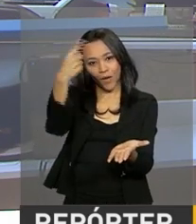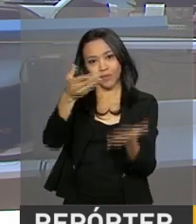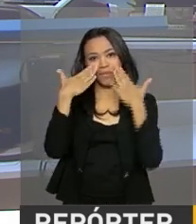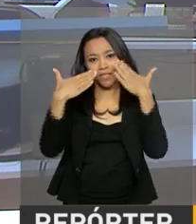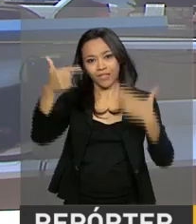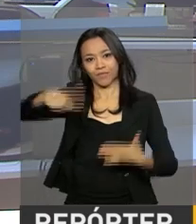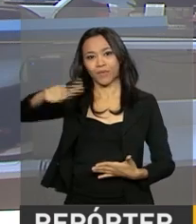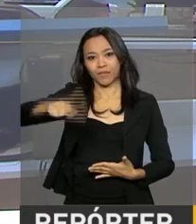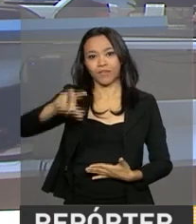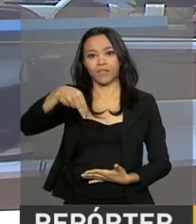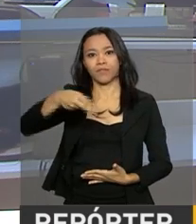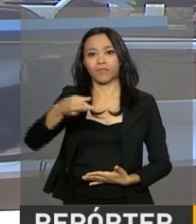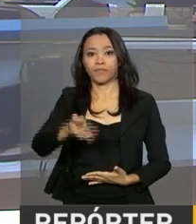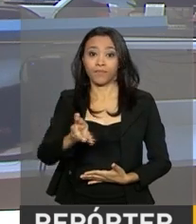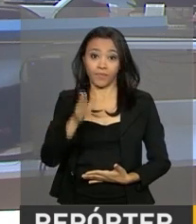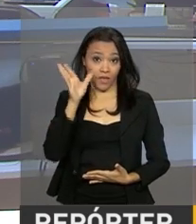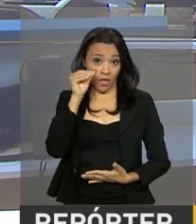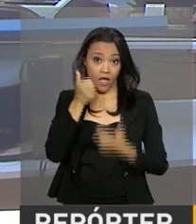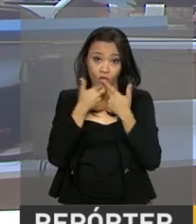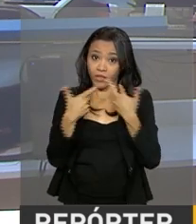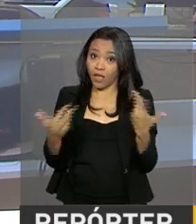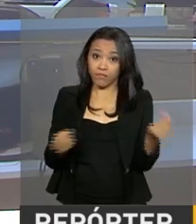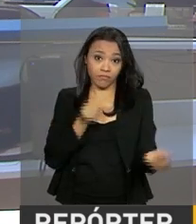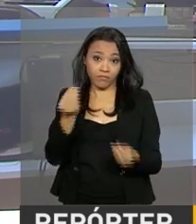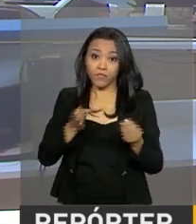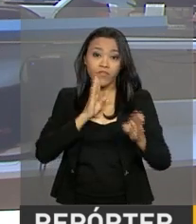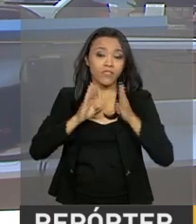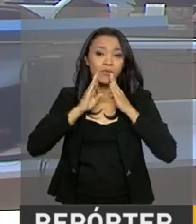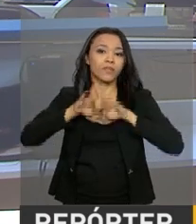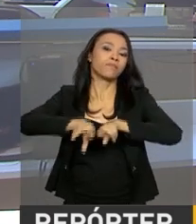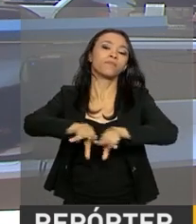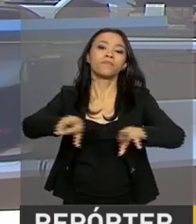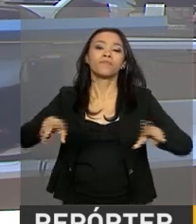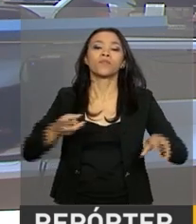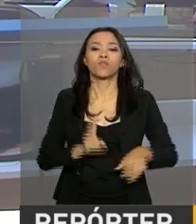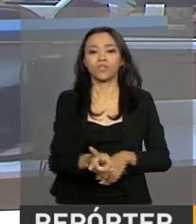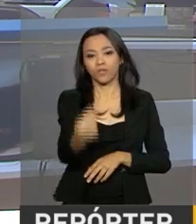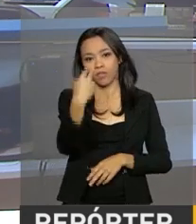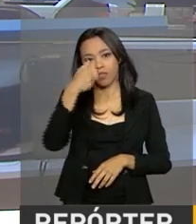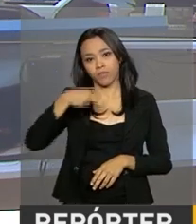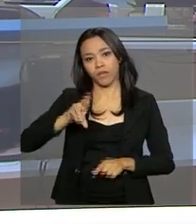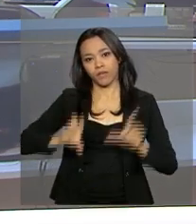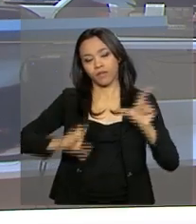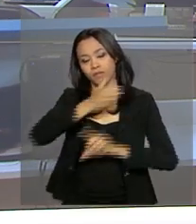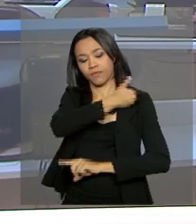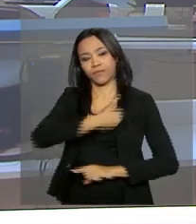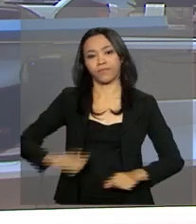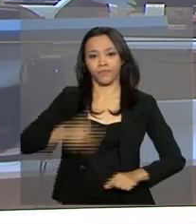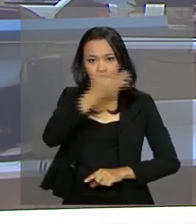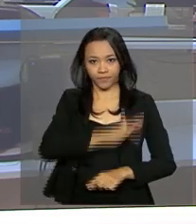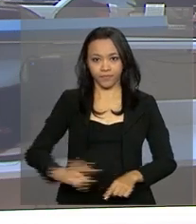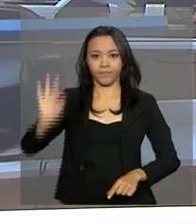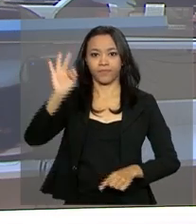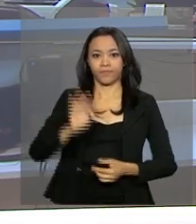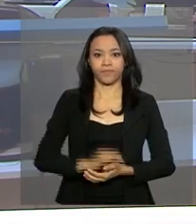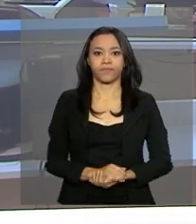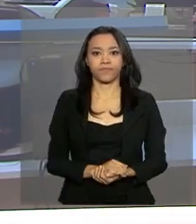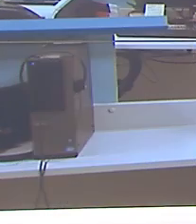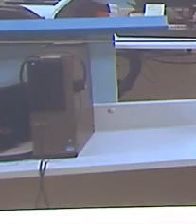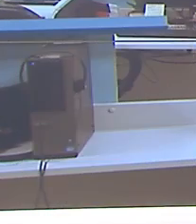edição do repórter NBR acompanhe também as novidades em nossa redes sociais Continue com a gente aqui na NBR a TV do Governo